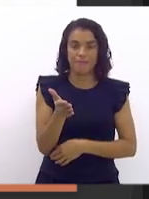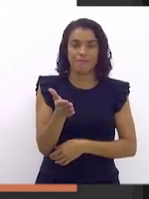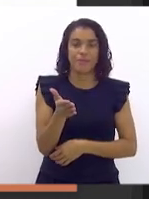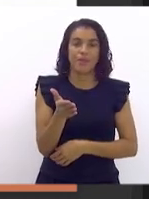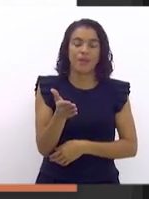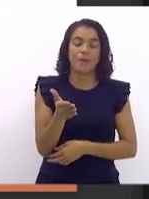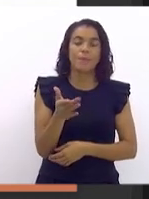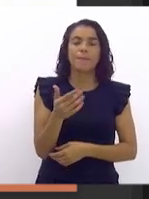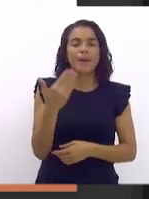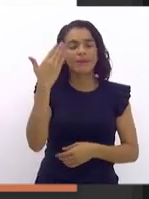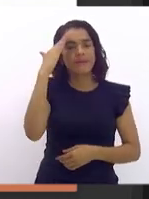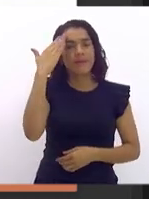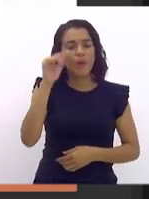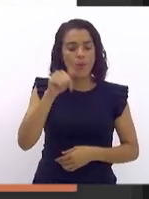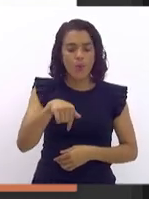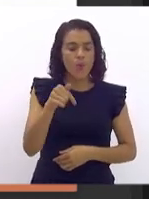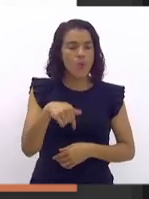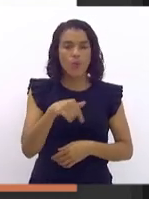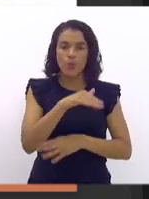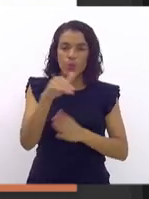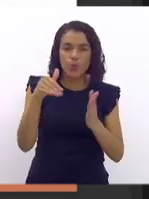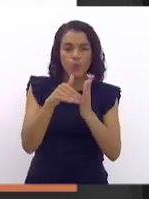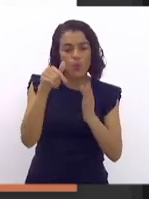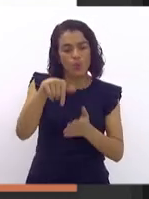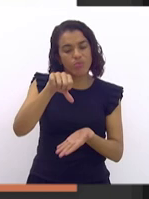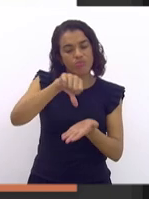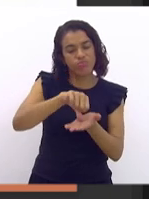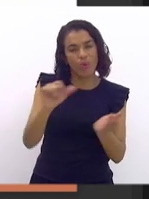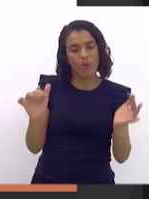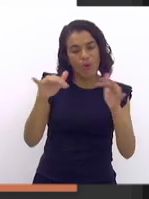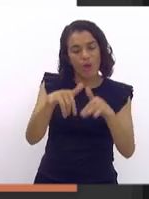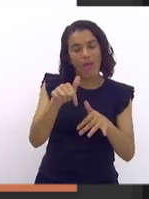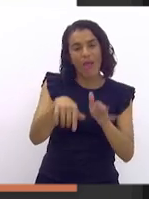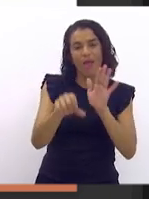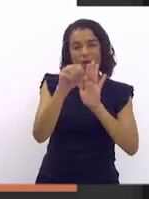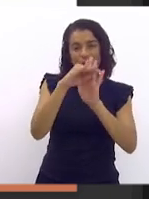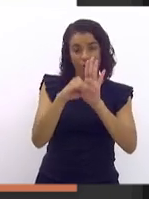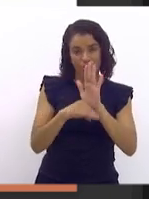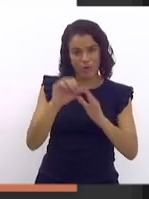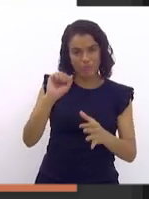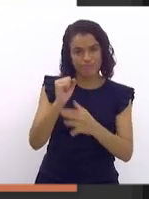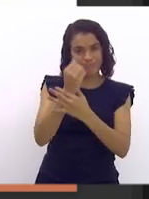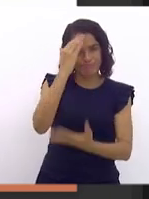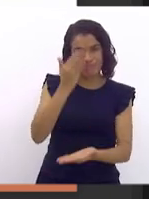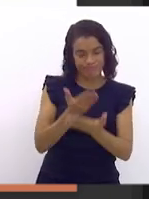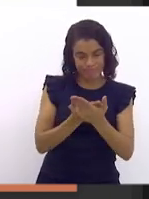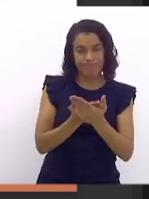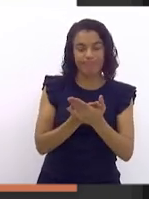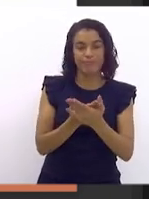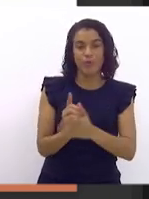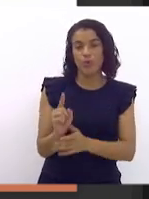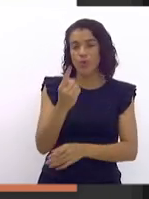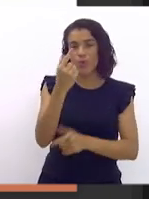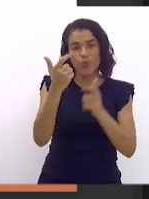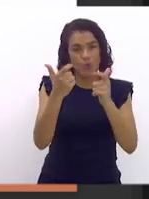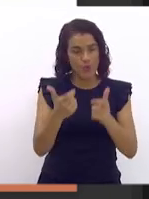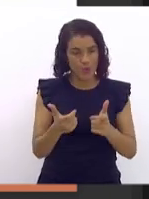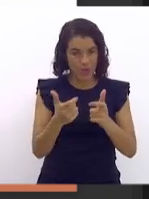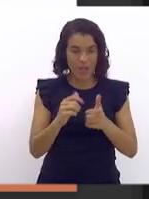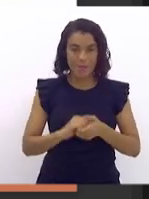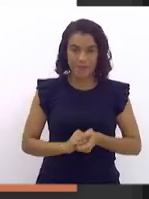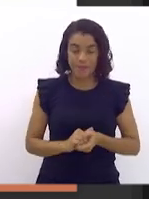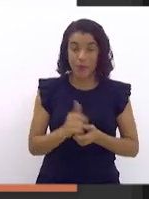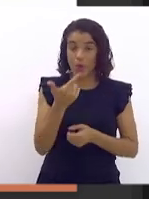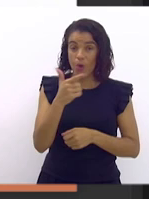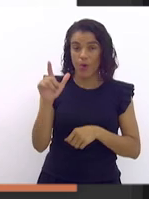que aquilo que está ali são conteúdos de alta relevância, de confiabilidade, e esteja tudo num lugar só. Outra ferramenta